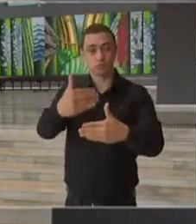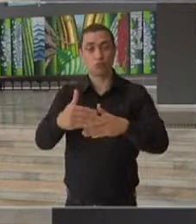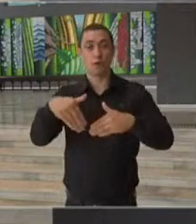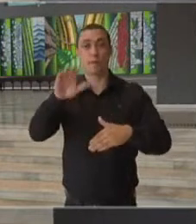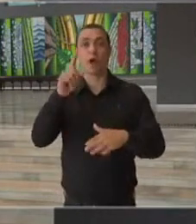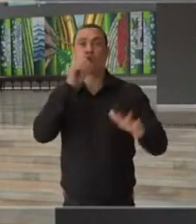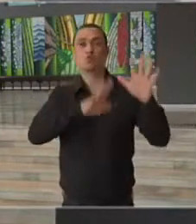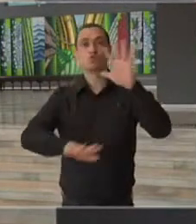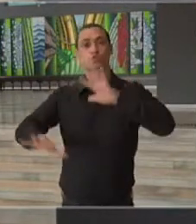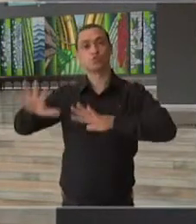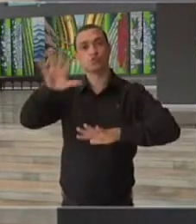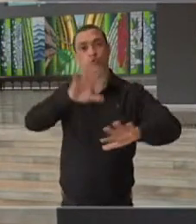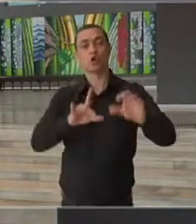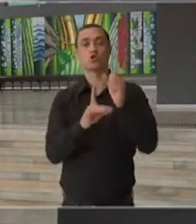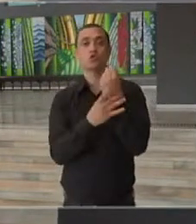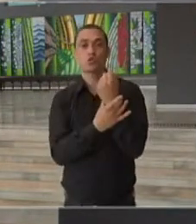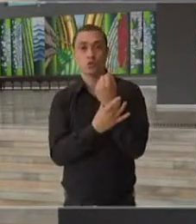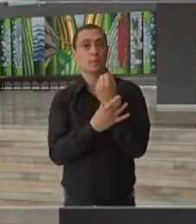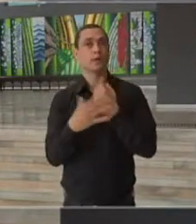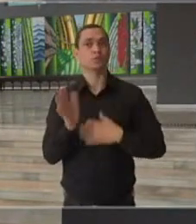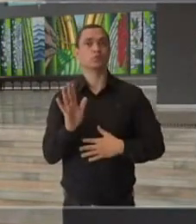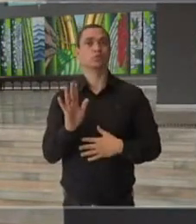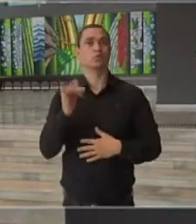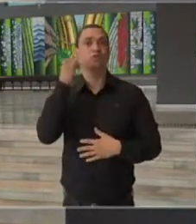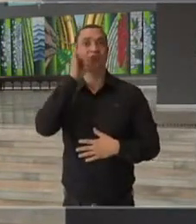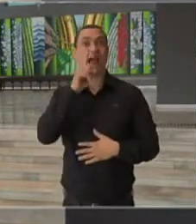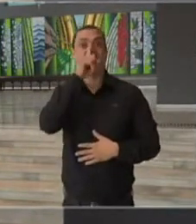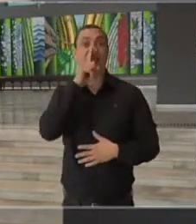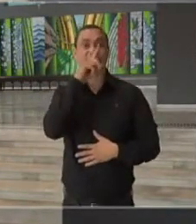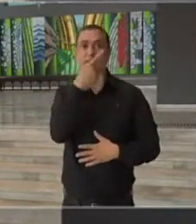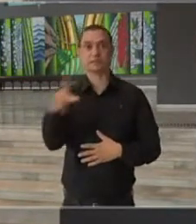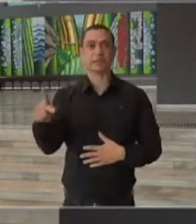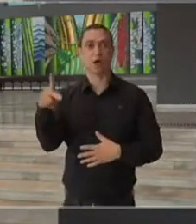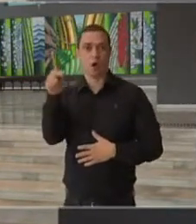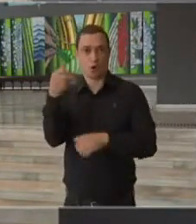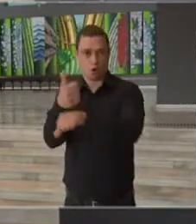os cuidados para que a gente não coloque em risco nem os